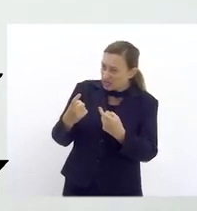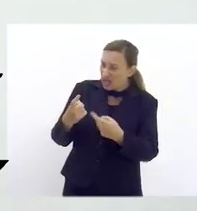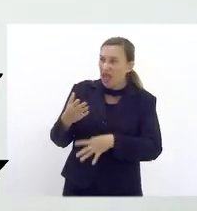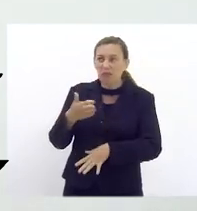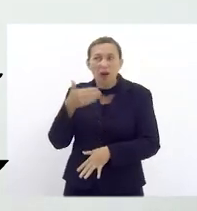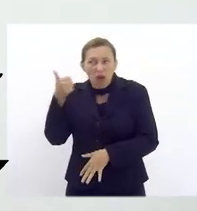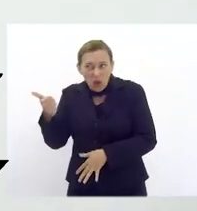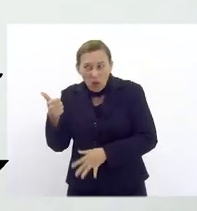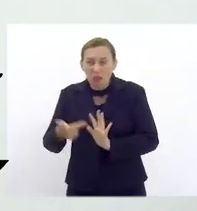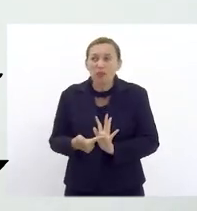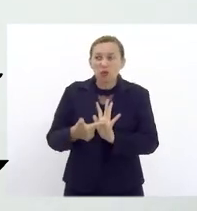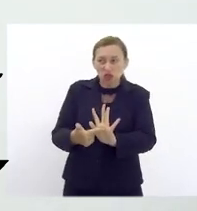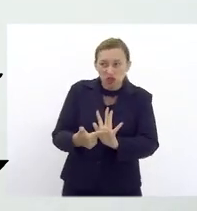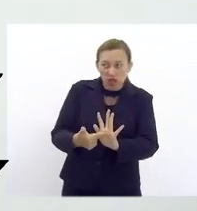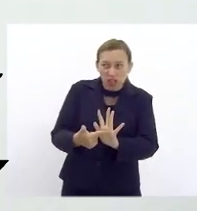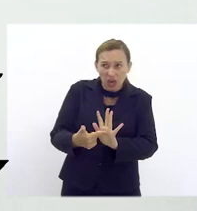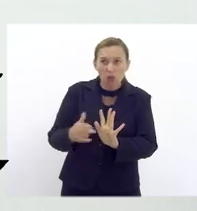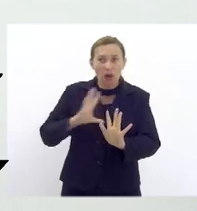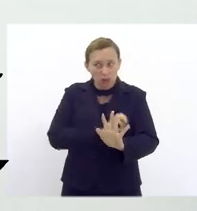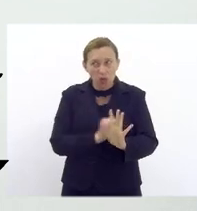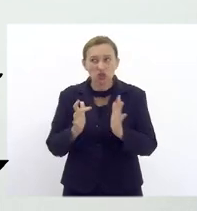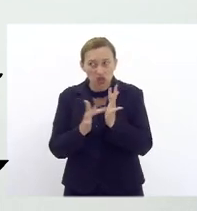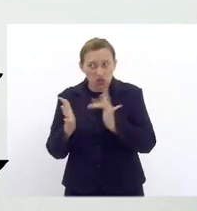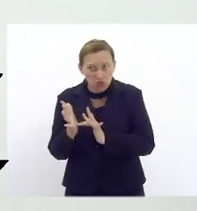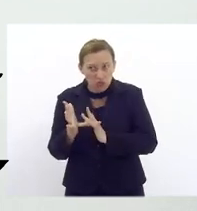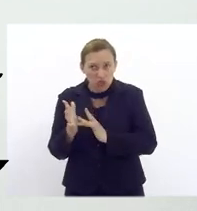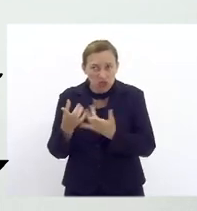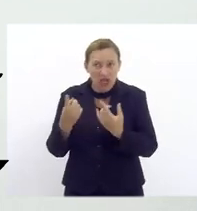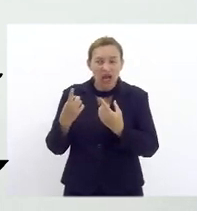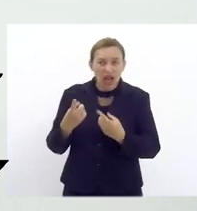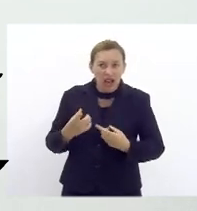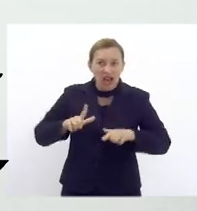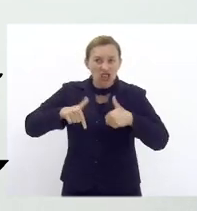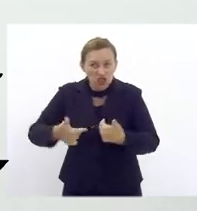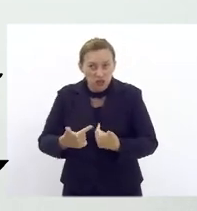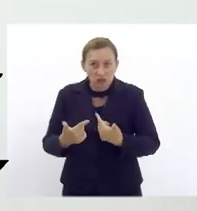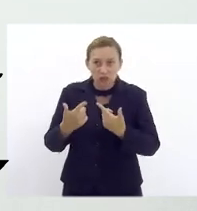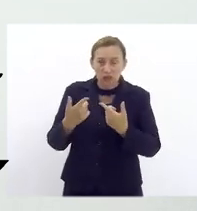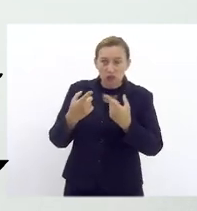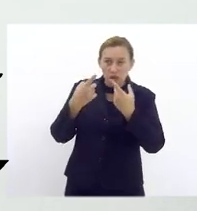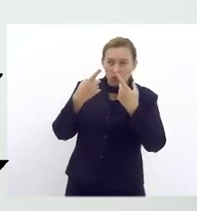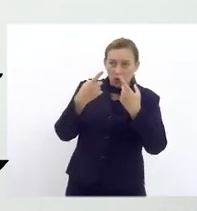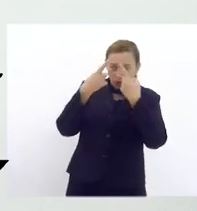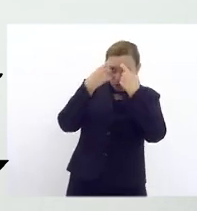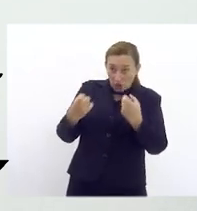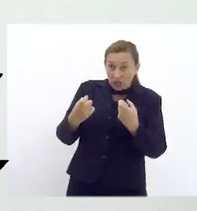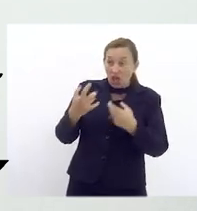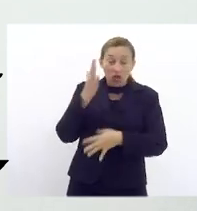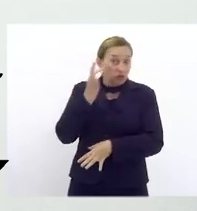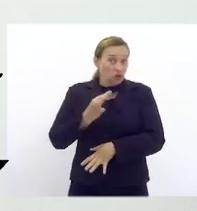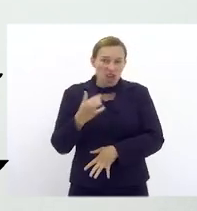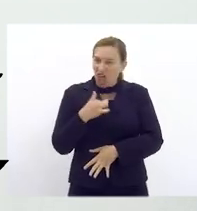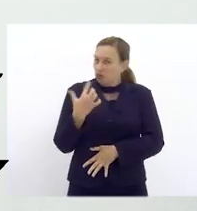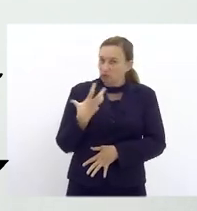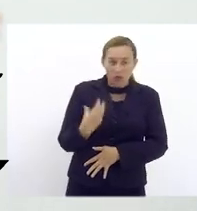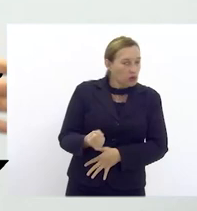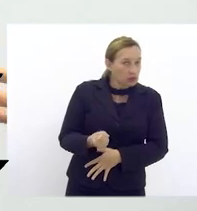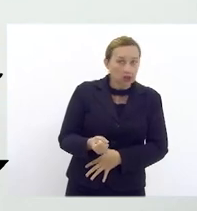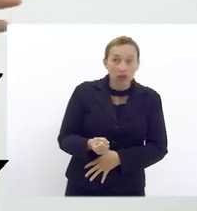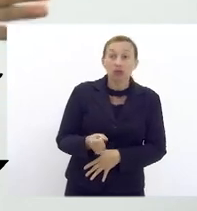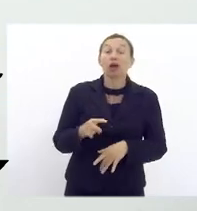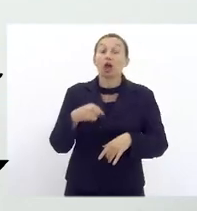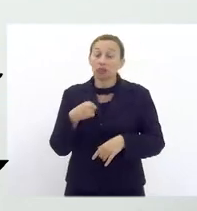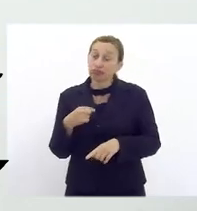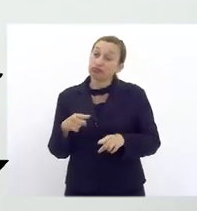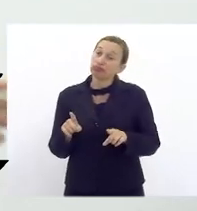melhor forma de demonstrar amor de Jesus Cristo dessa forma diz que eu não sei o que mas eu não aceito isso eu